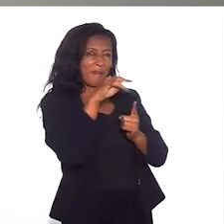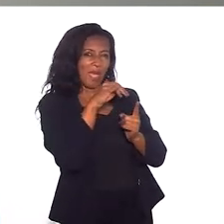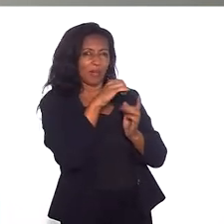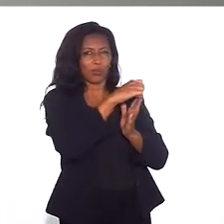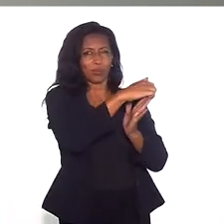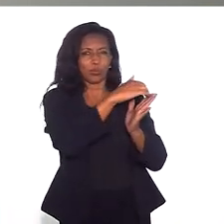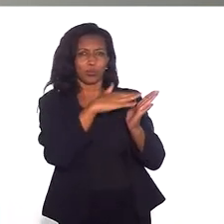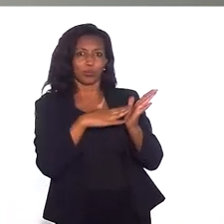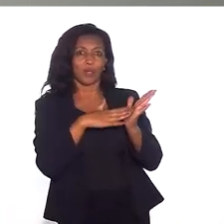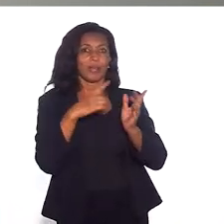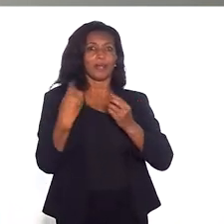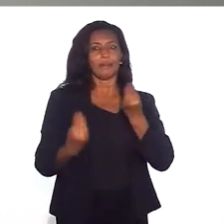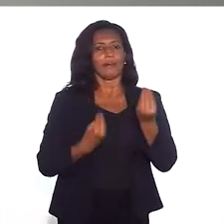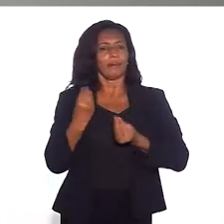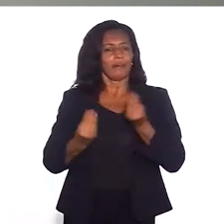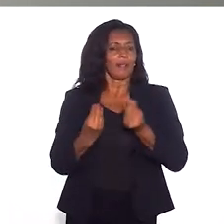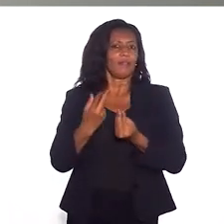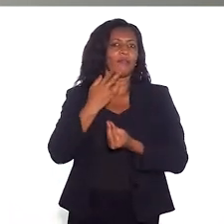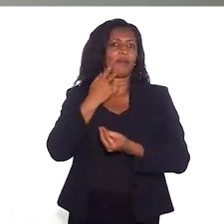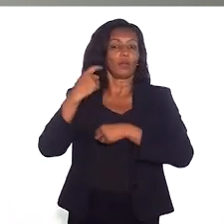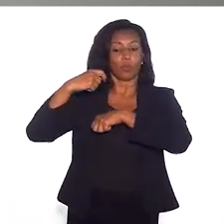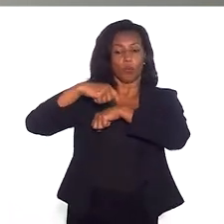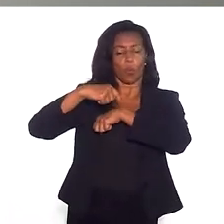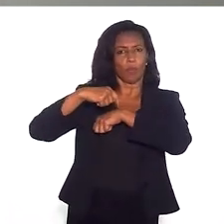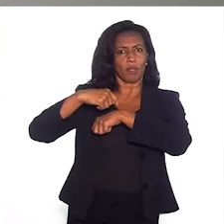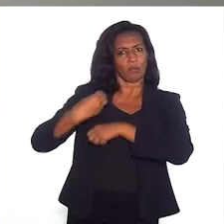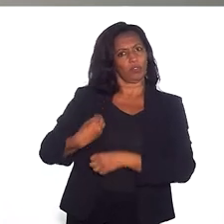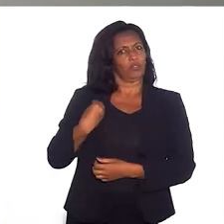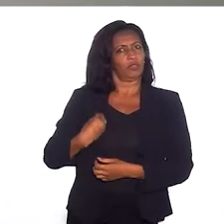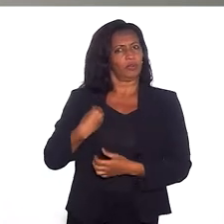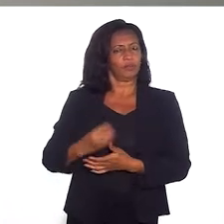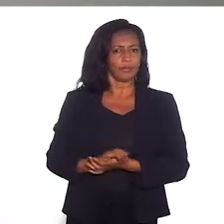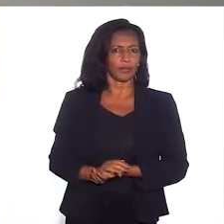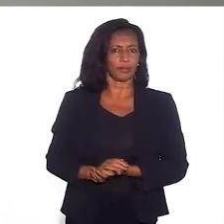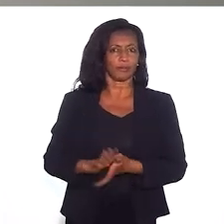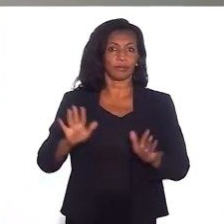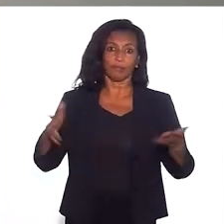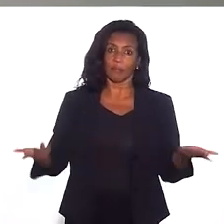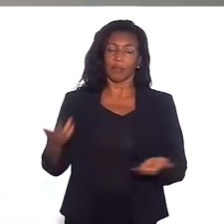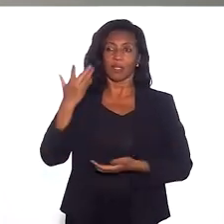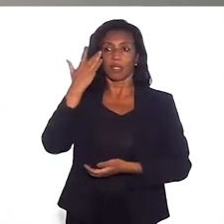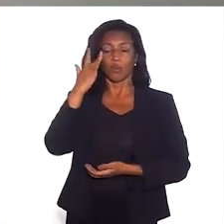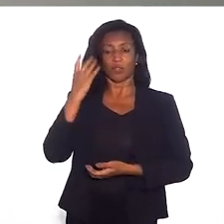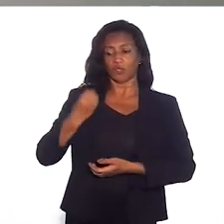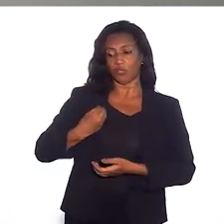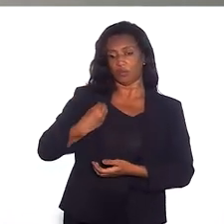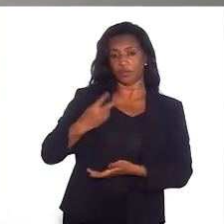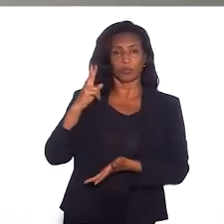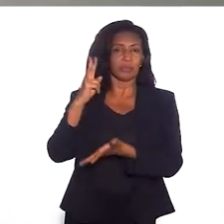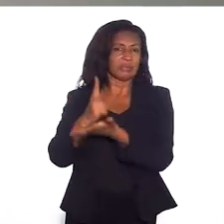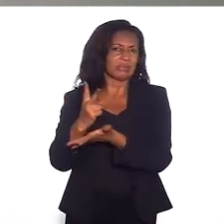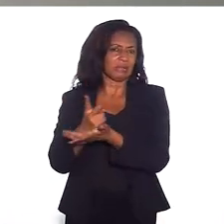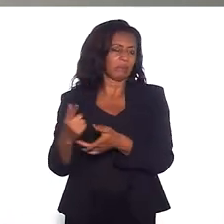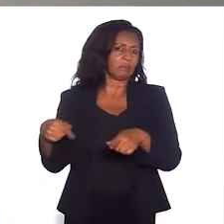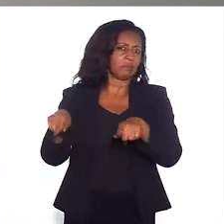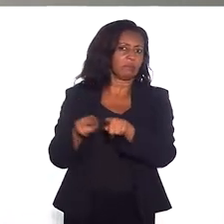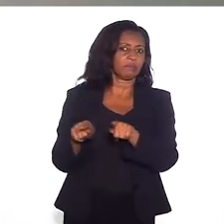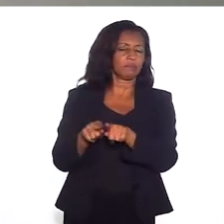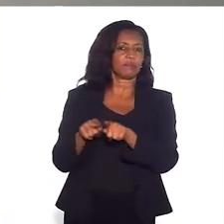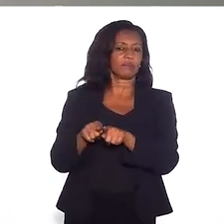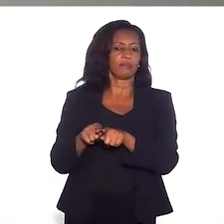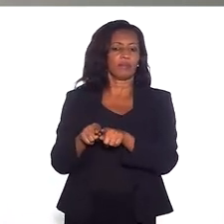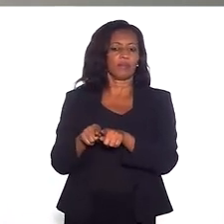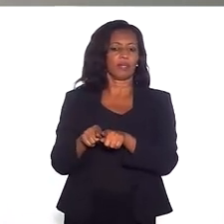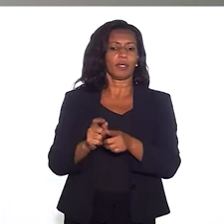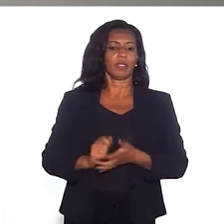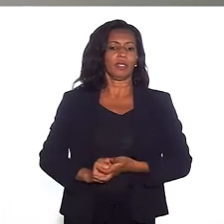algumas diretrizes que condizem com o momento que a gente está vivendo. E eu acho que a gente sempre viveu, talvez, esse momento, né?